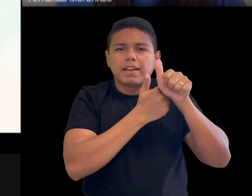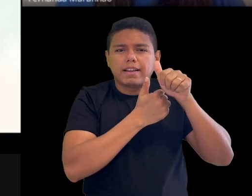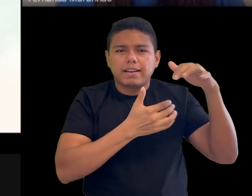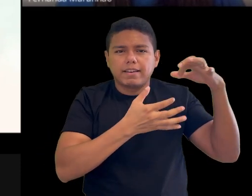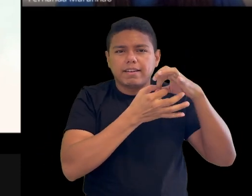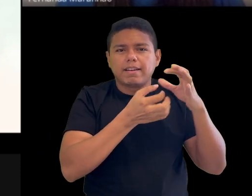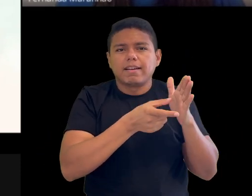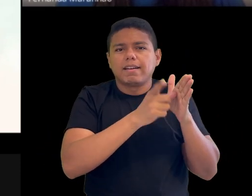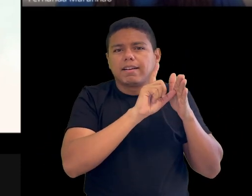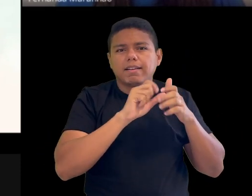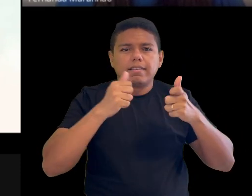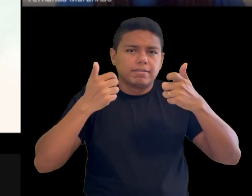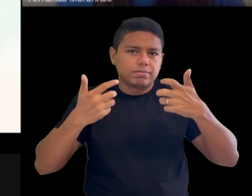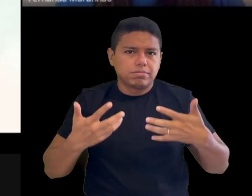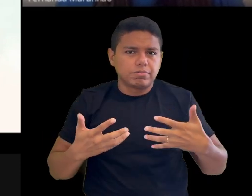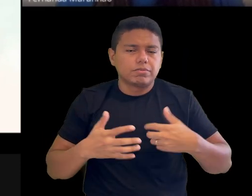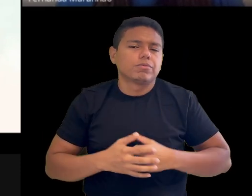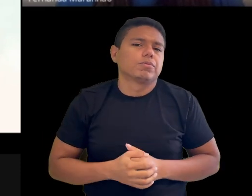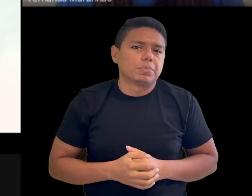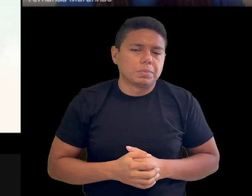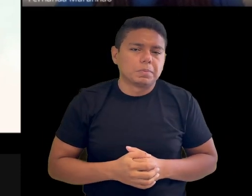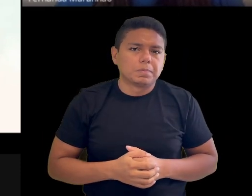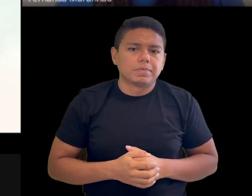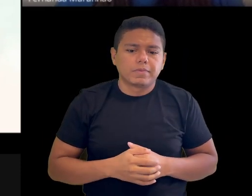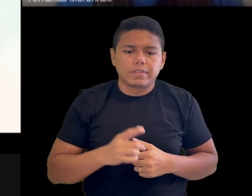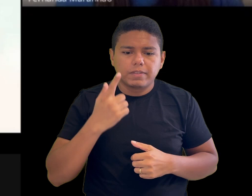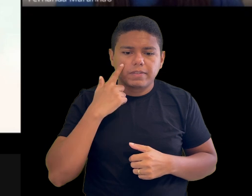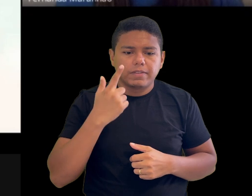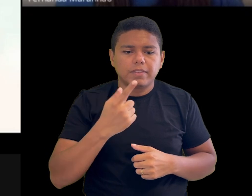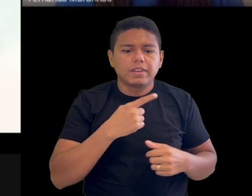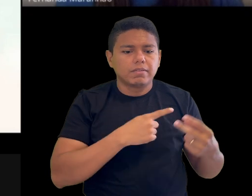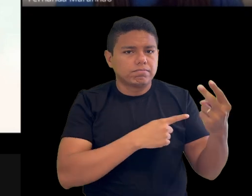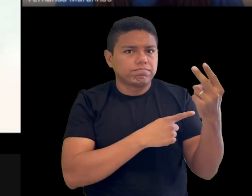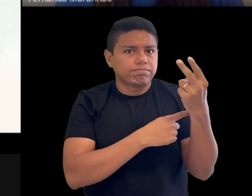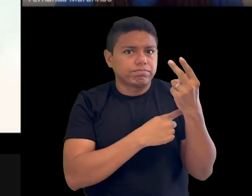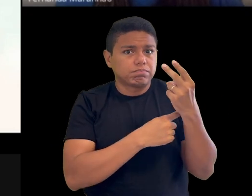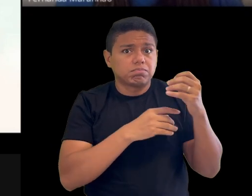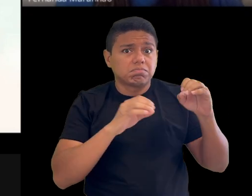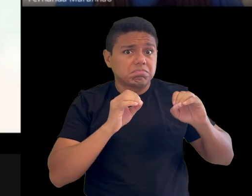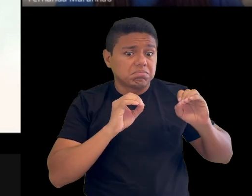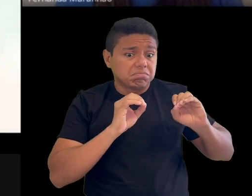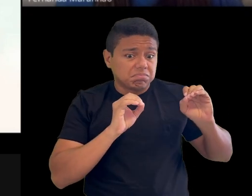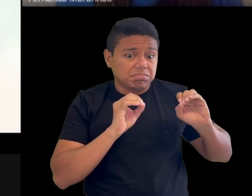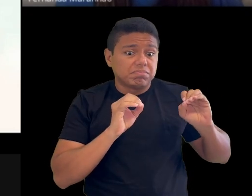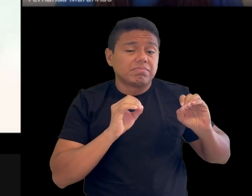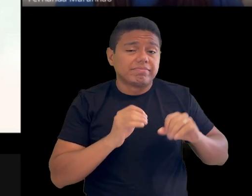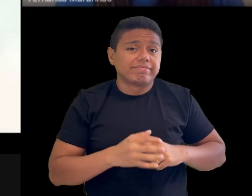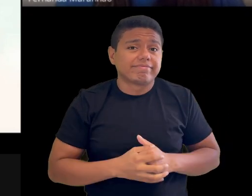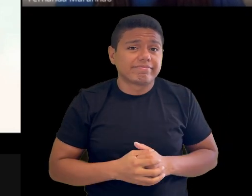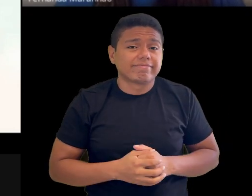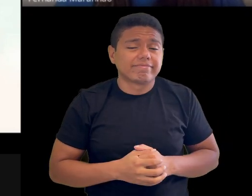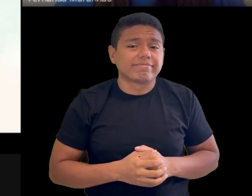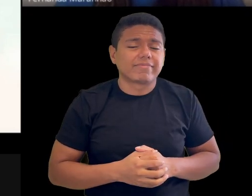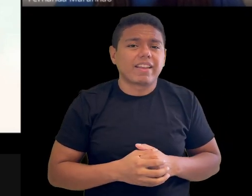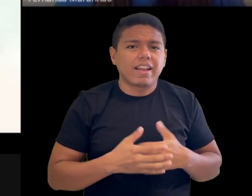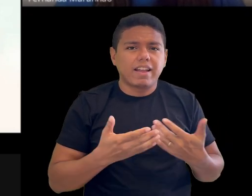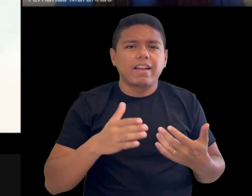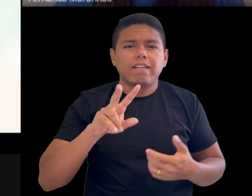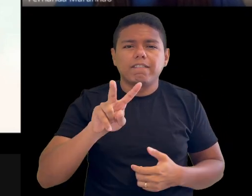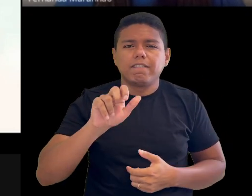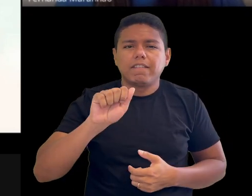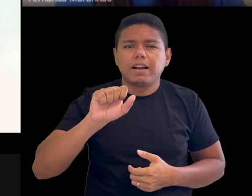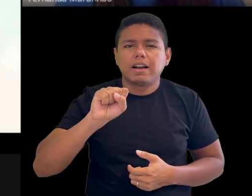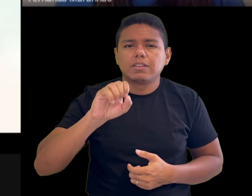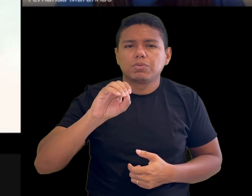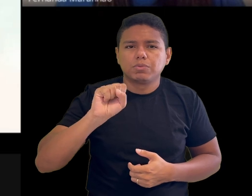vasos, descobertos da geleia de Wharton, antes de penetrarem na placenta. São vasos que estão expostos, que estão inseridos